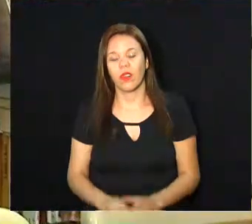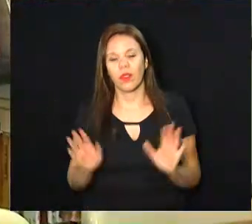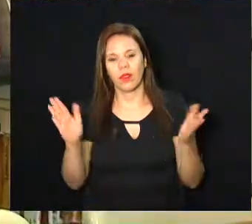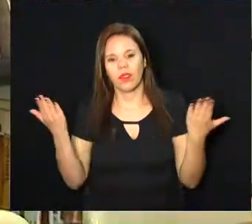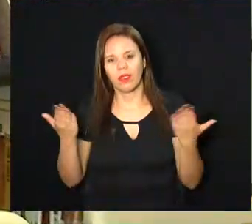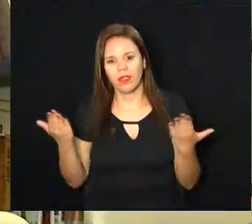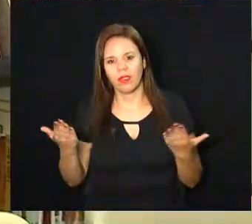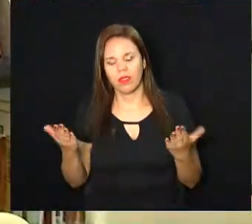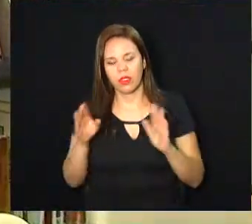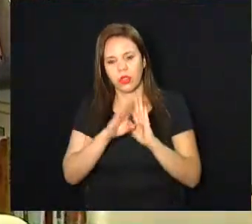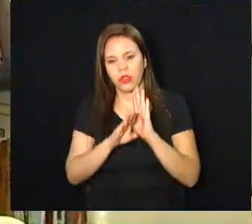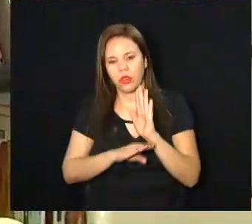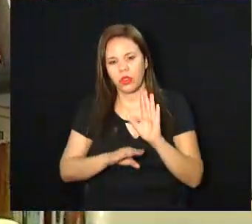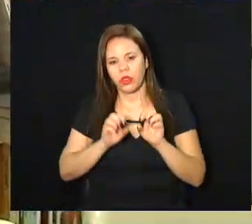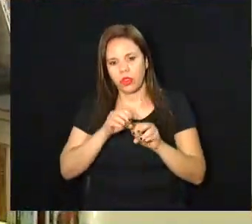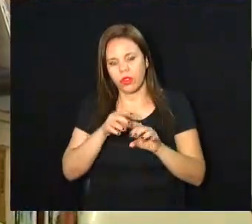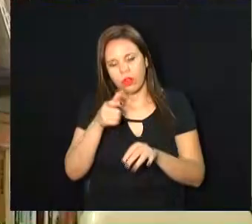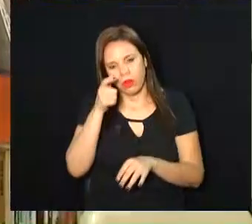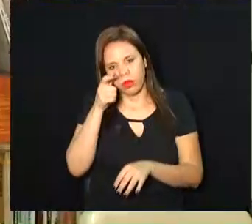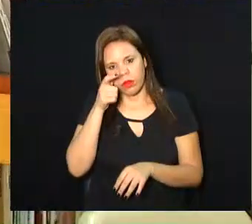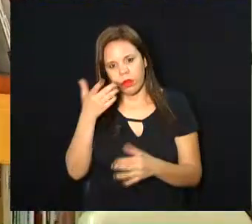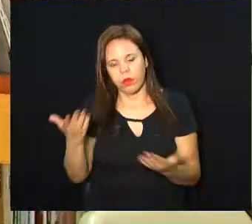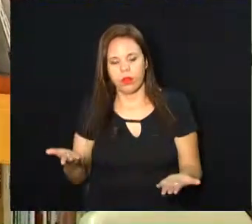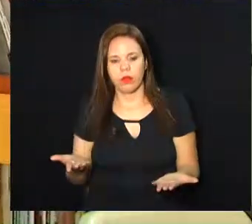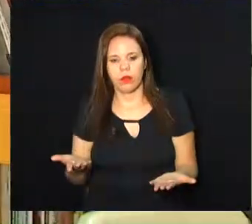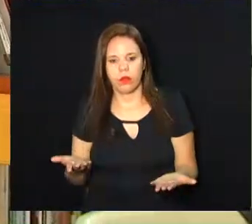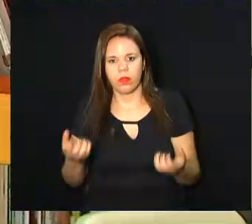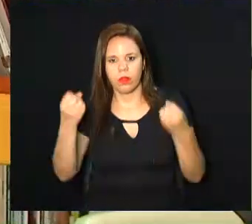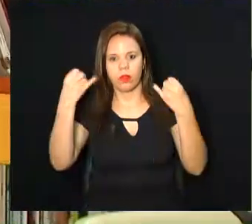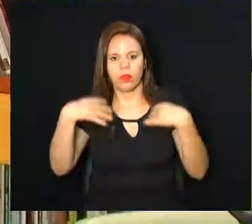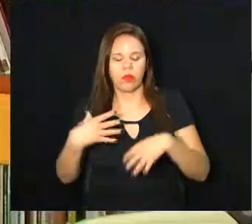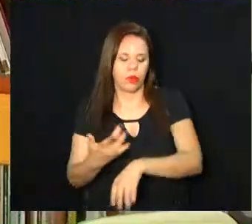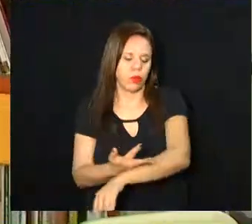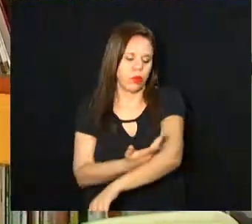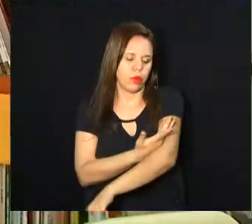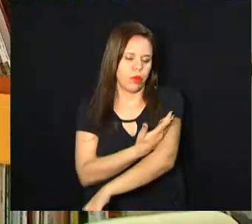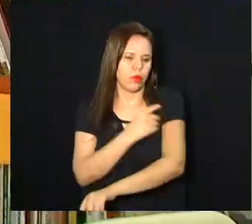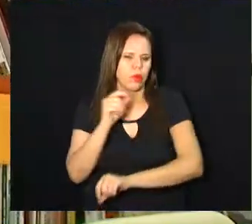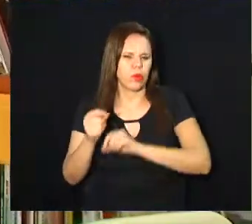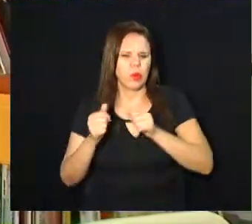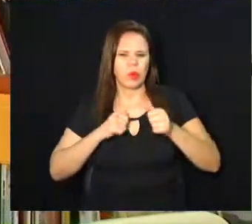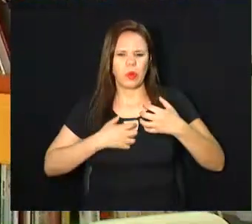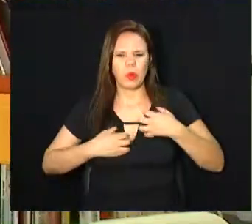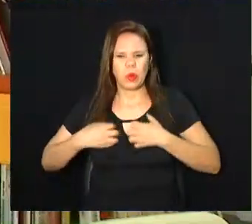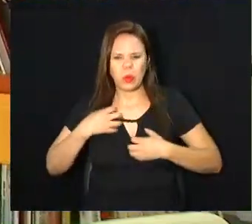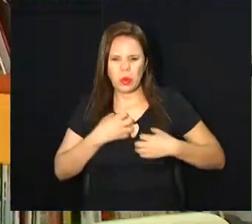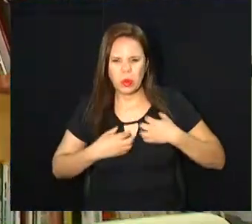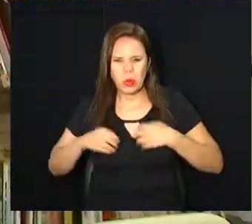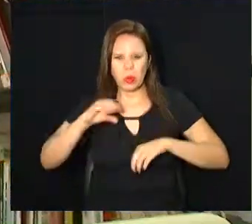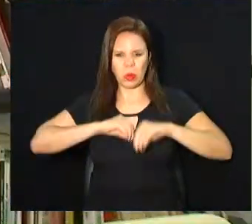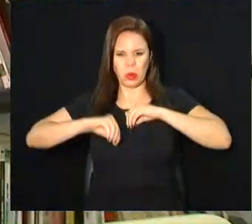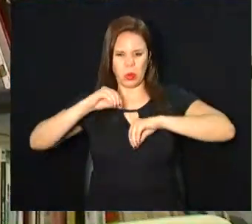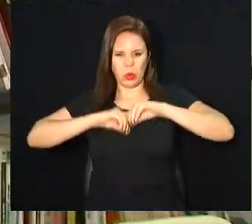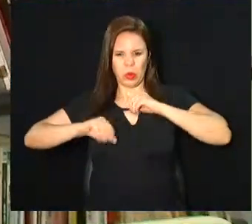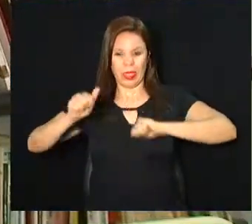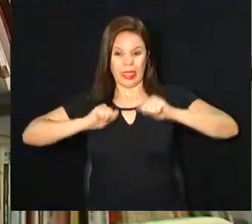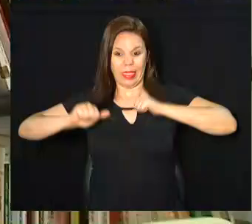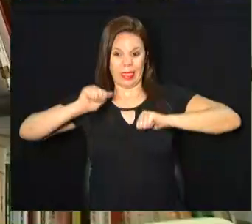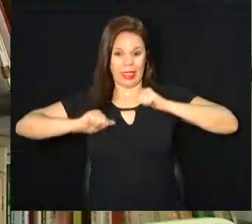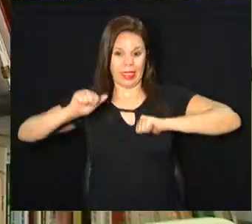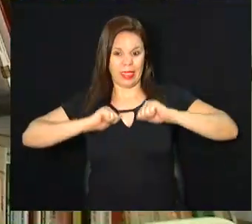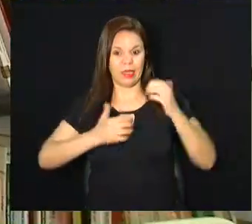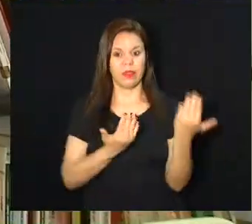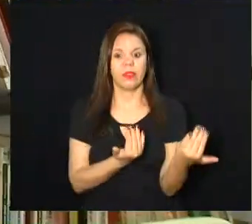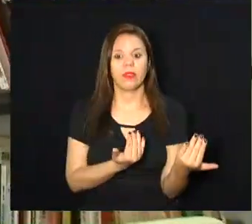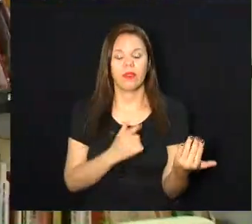Olá, hoje o quadro de Olho na Educação vai falar de emoções. Angústia, depressão, ansiedade. Os